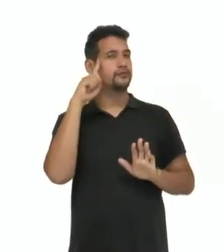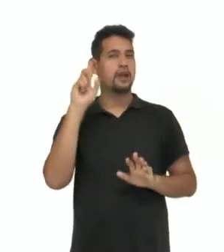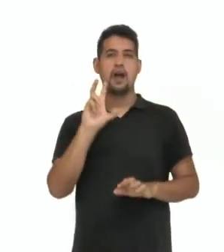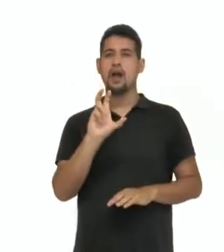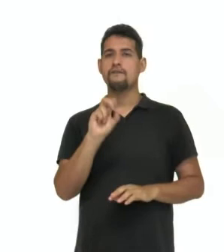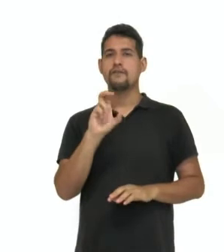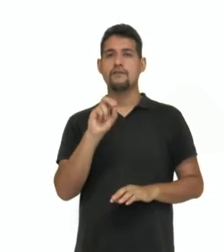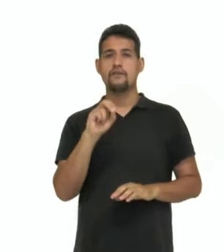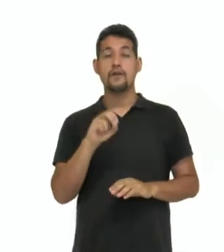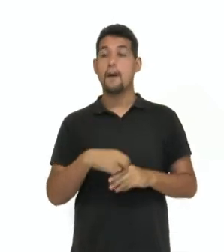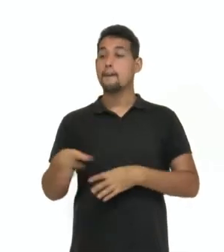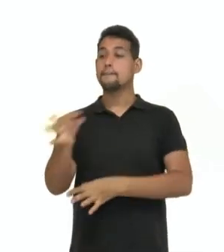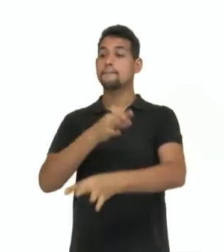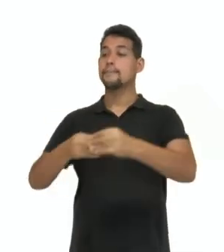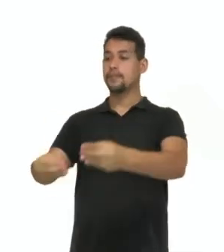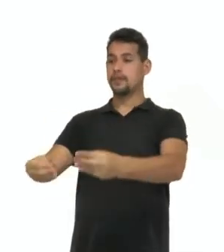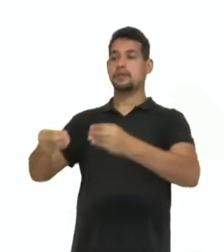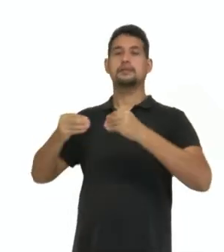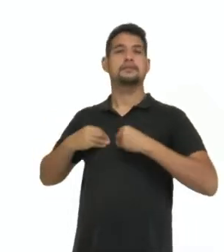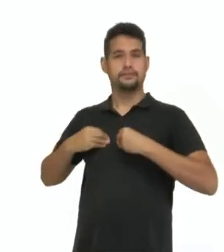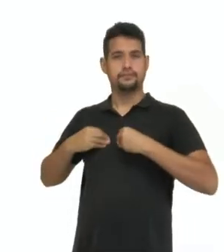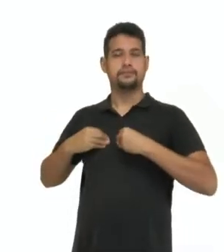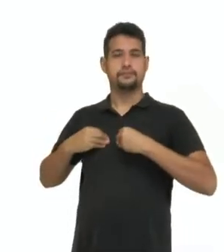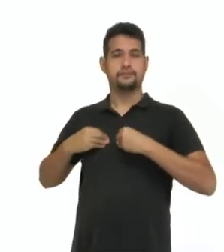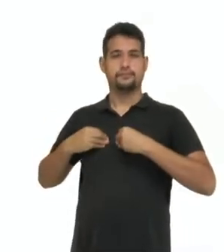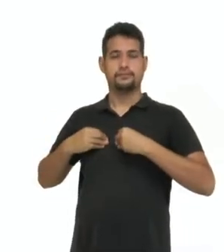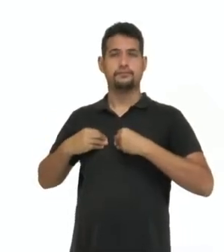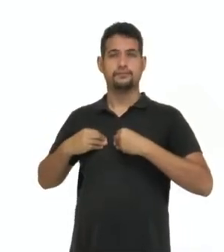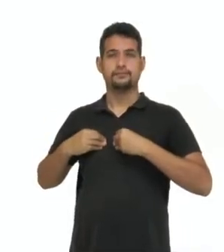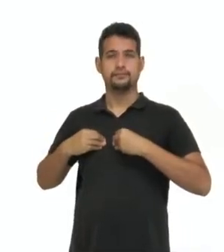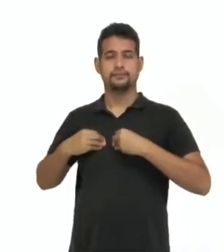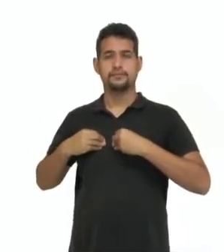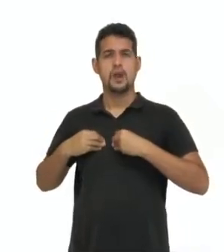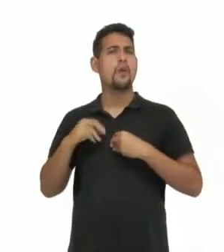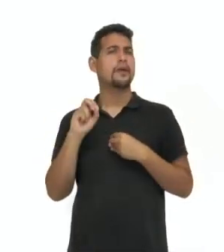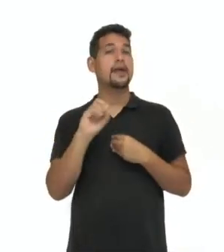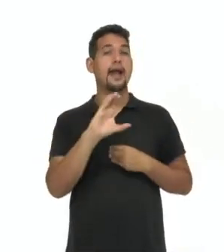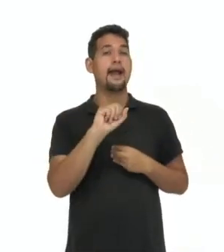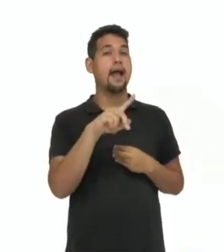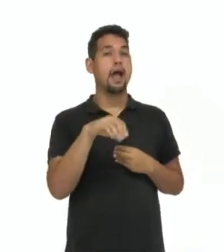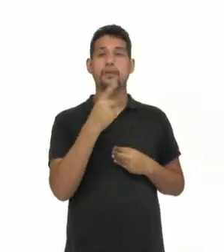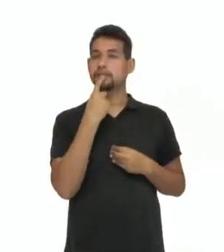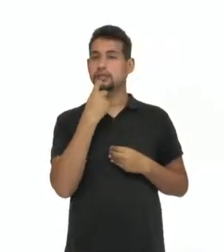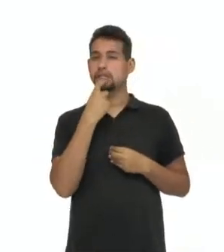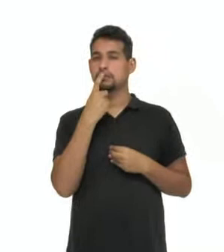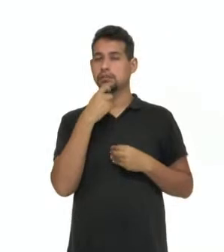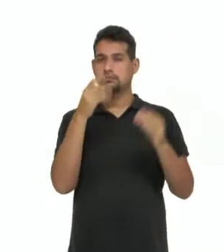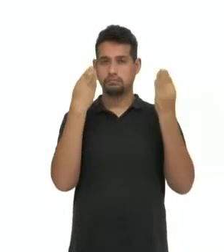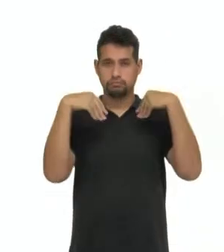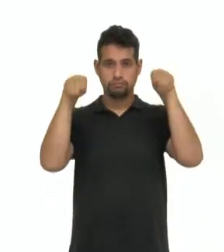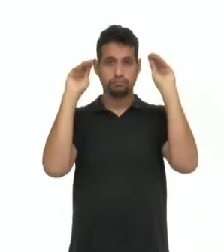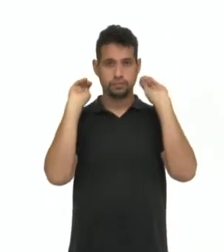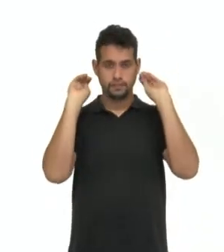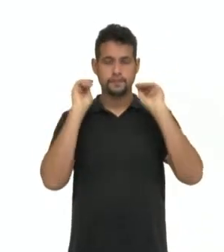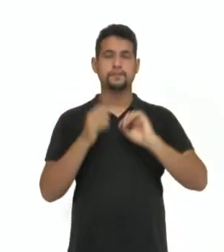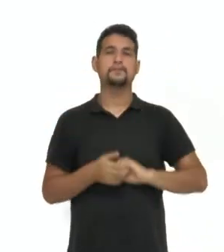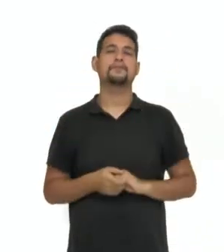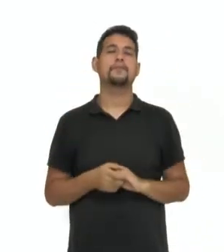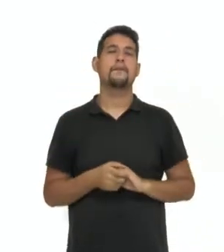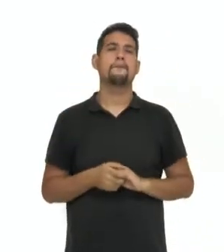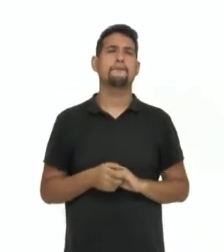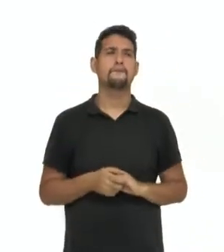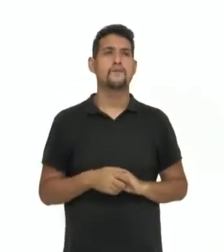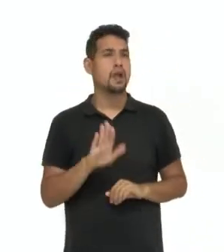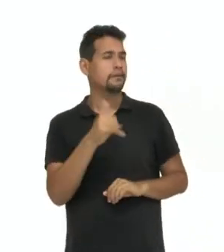abuela regaló, né, presenteou, una caperucita de terciopelo rojo.